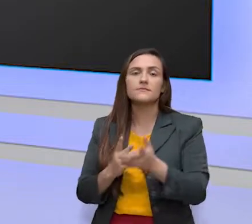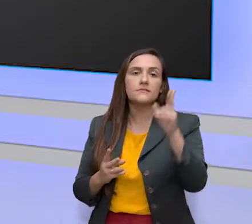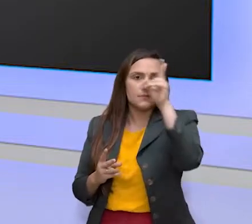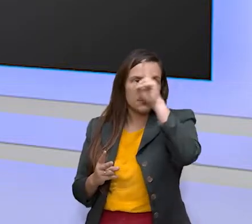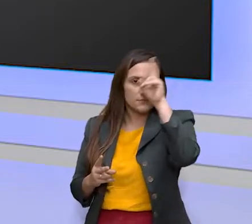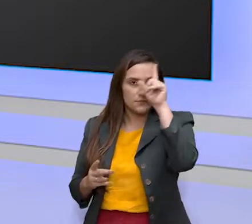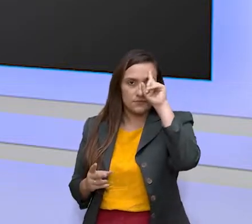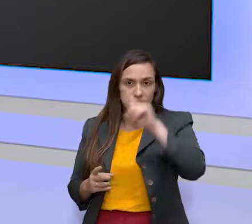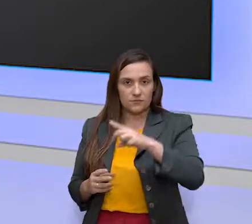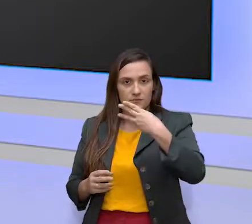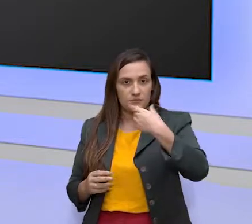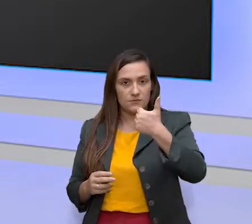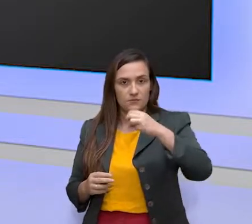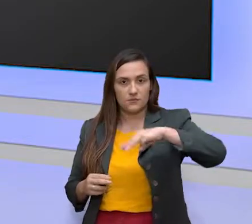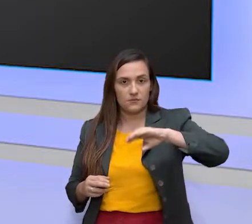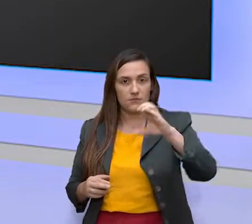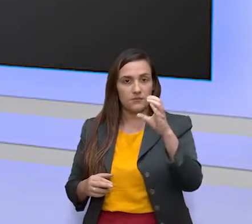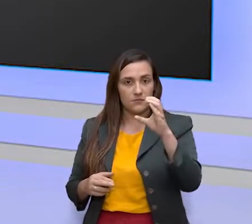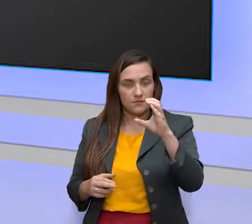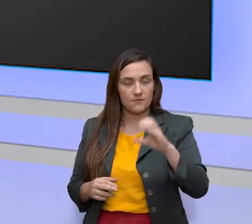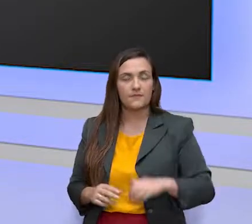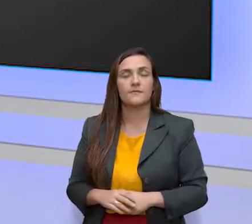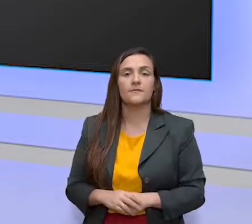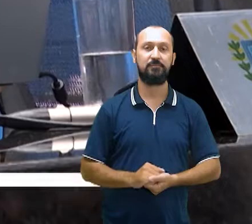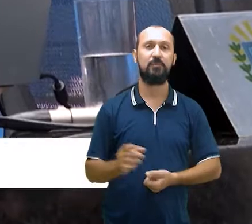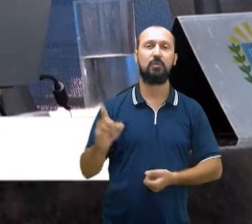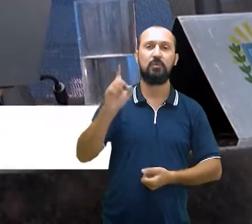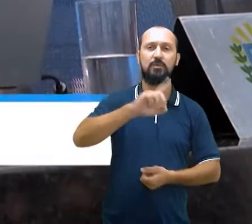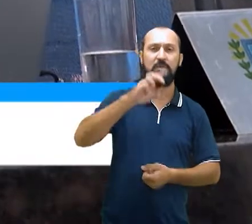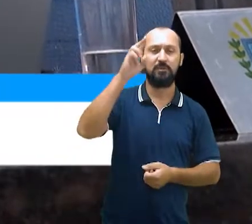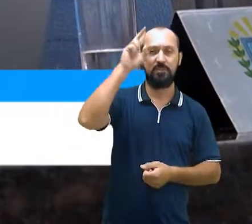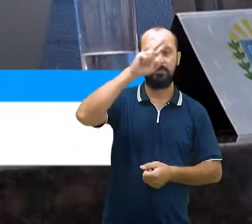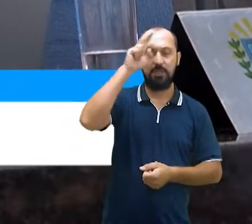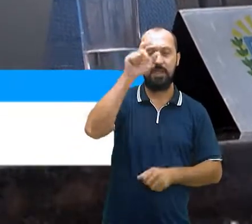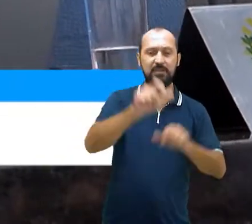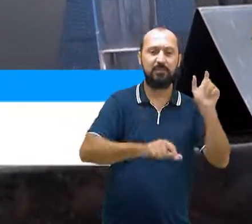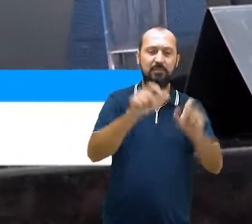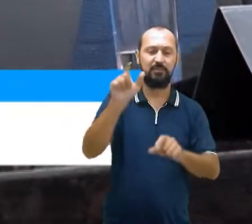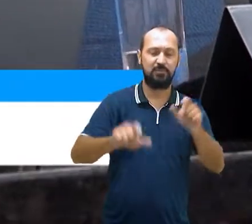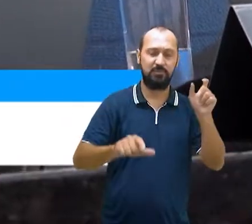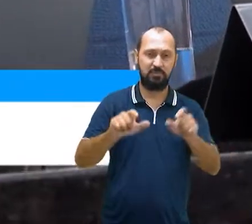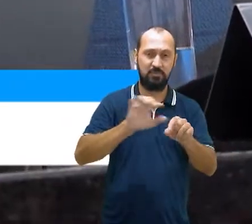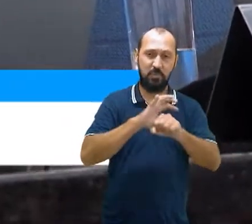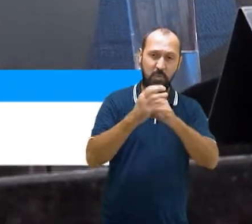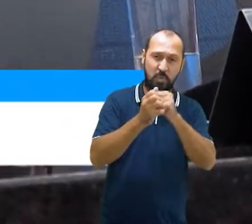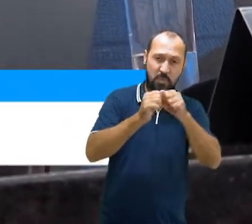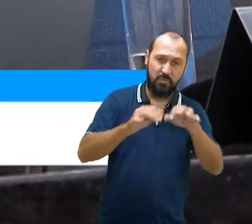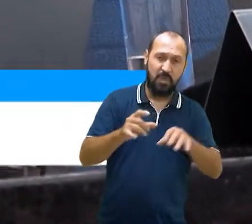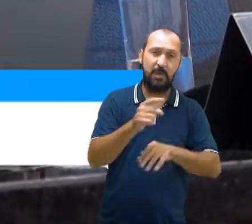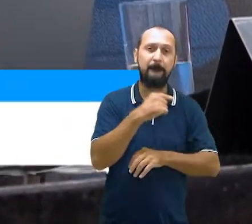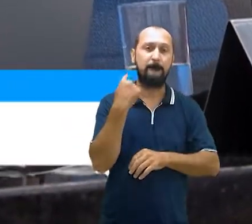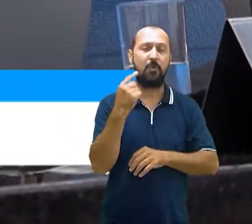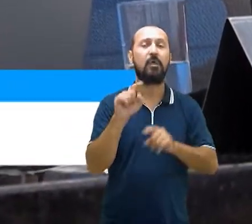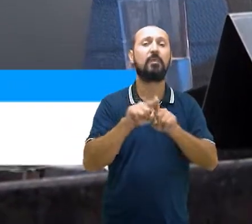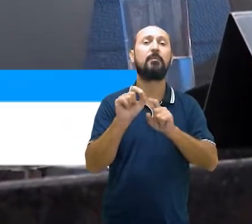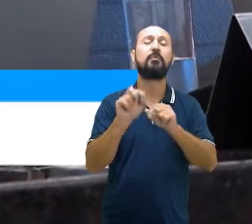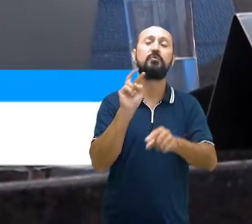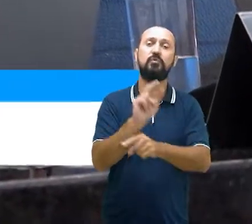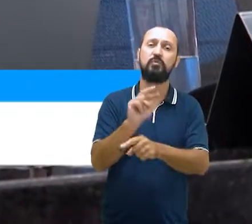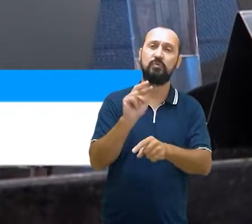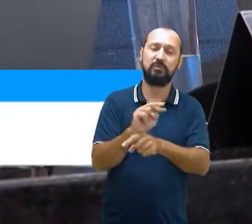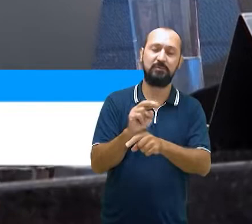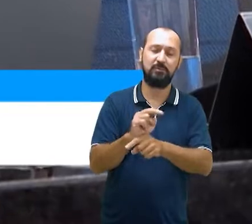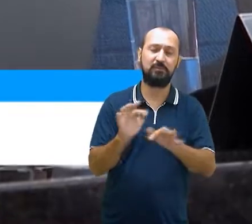o tema será lembrado todo 31 de março. Dia de memória a vítimas da Covid e semana dedicada aos